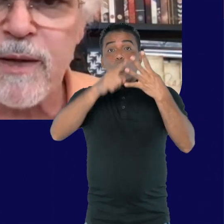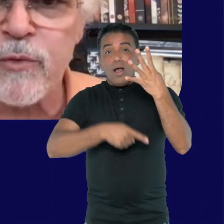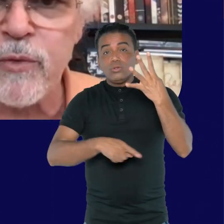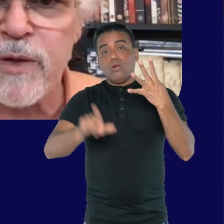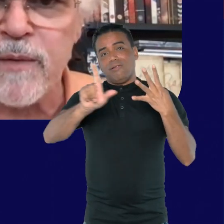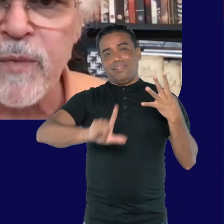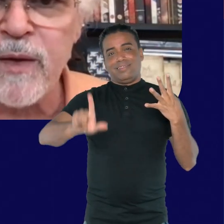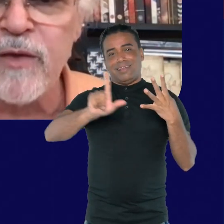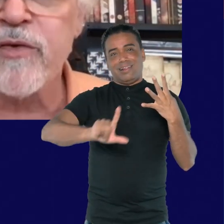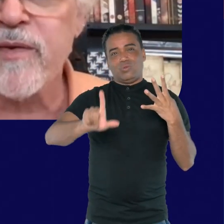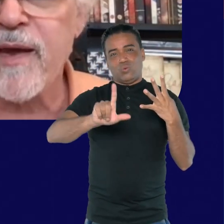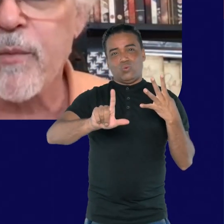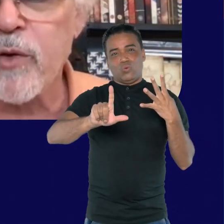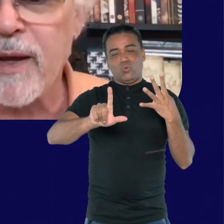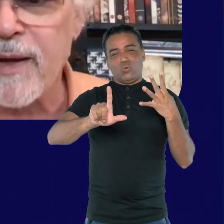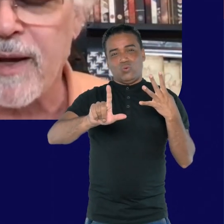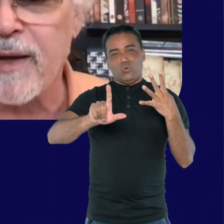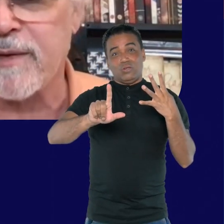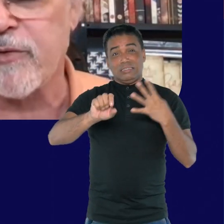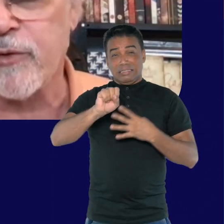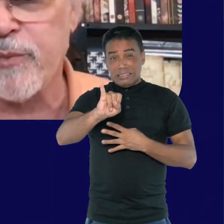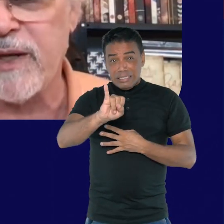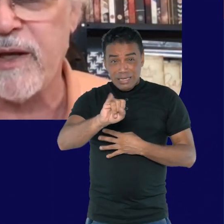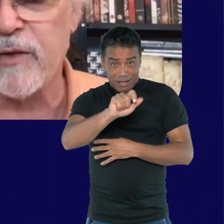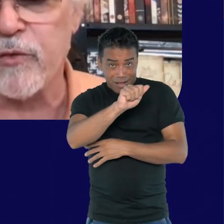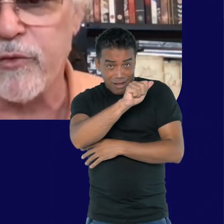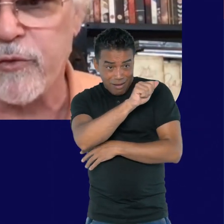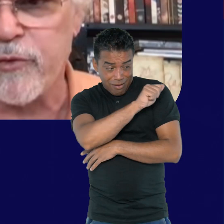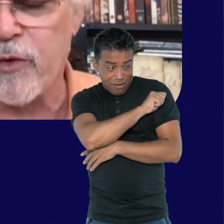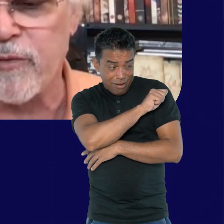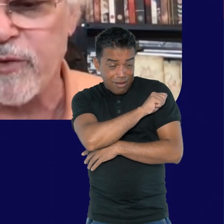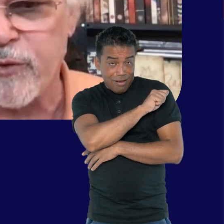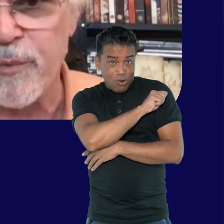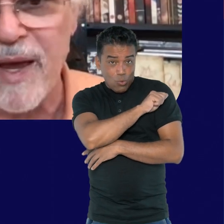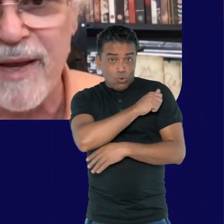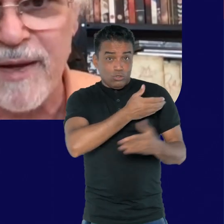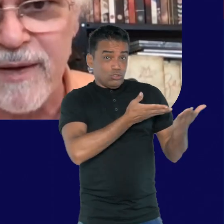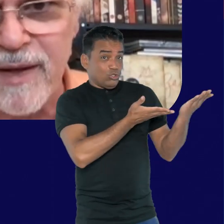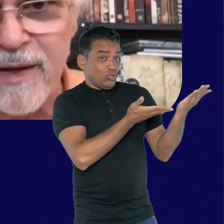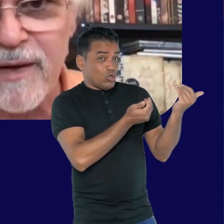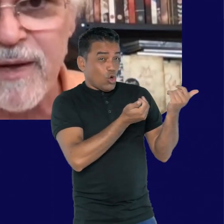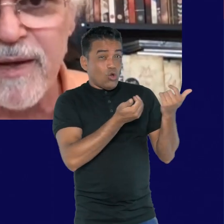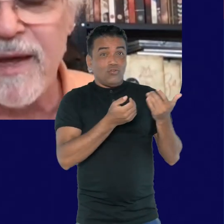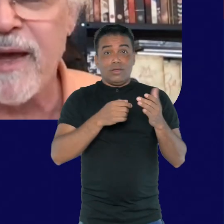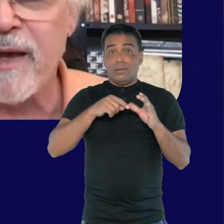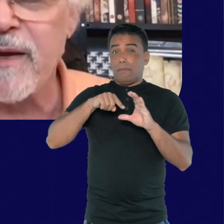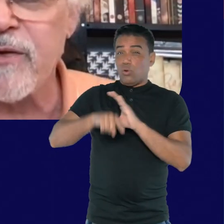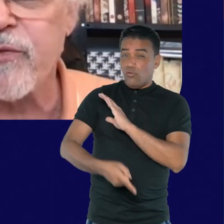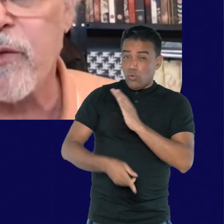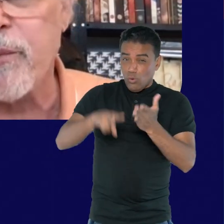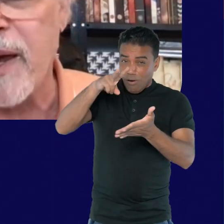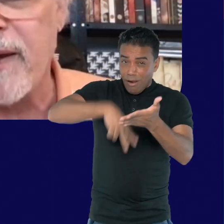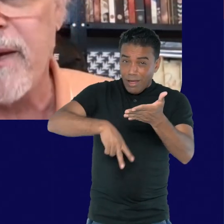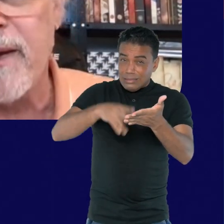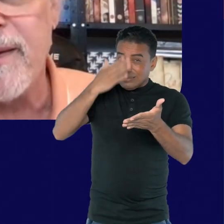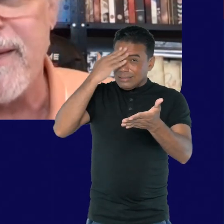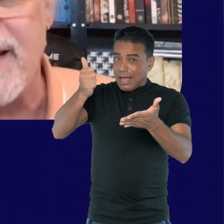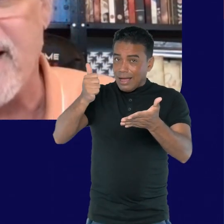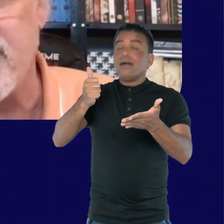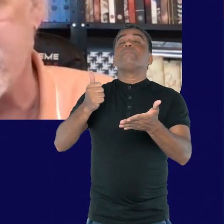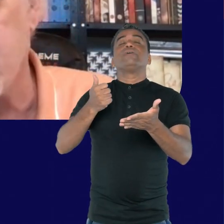de literatura. Se a molecada, se os meninos, se os jovens souberem ler, eles vão